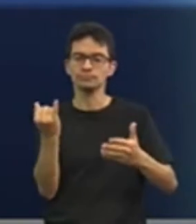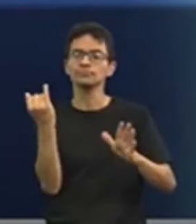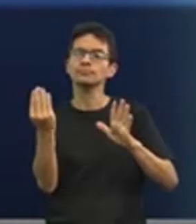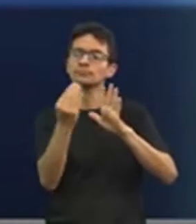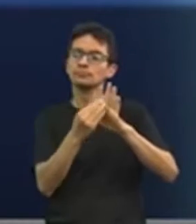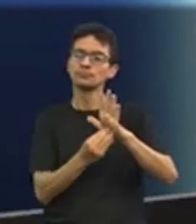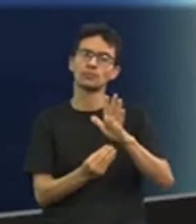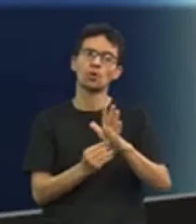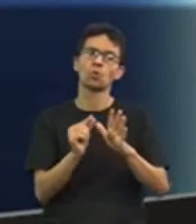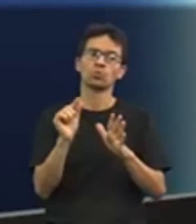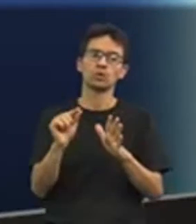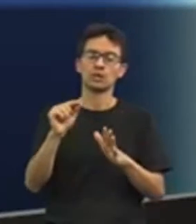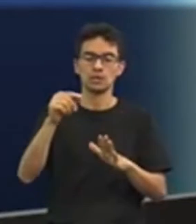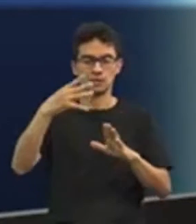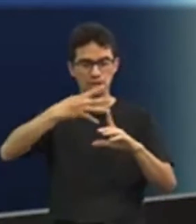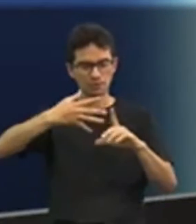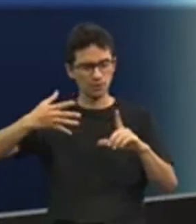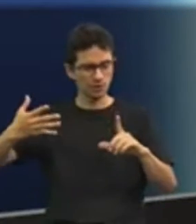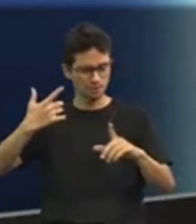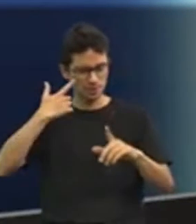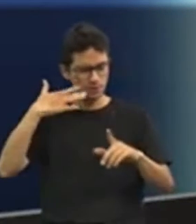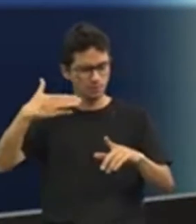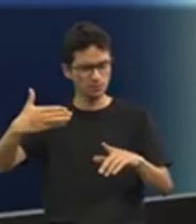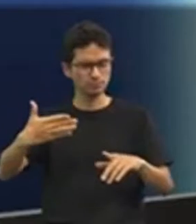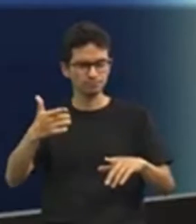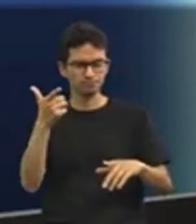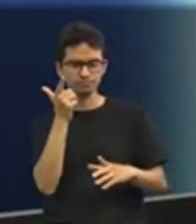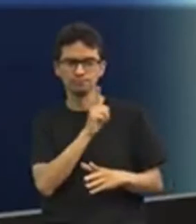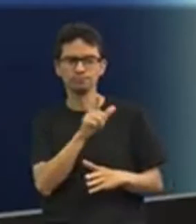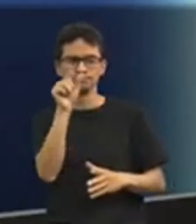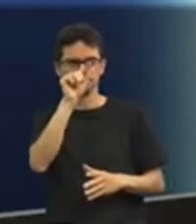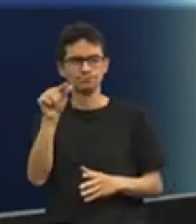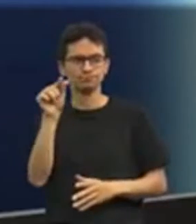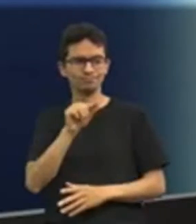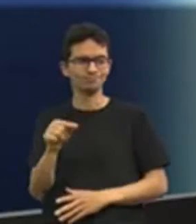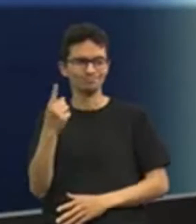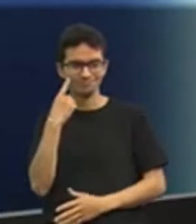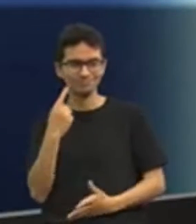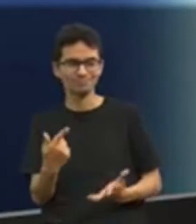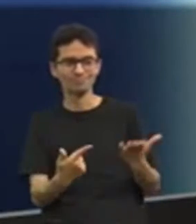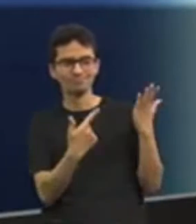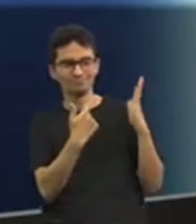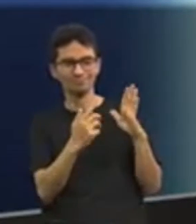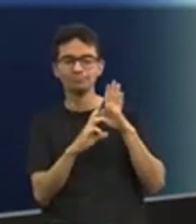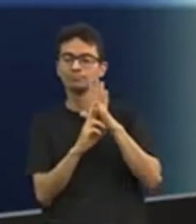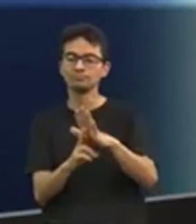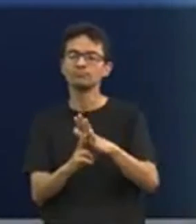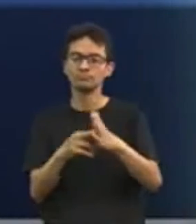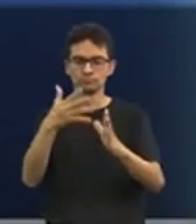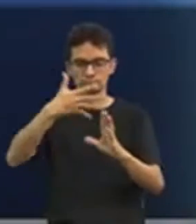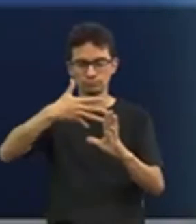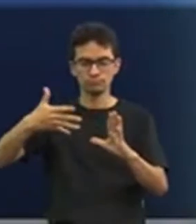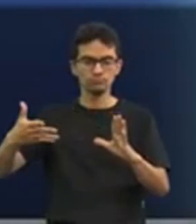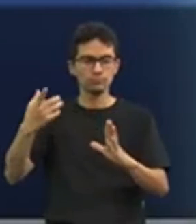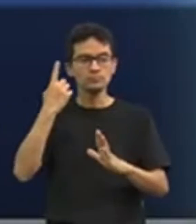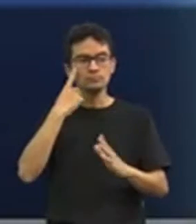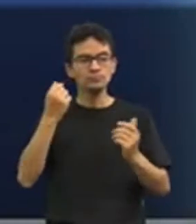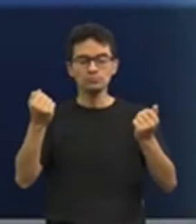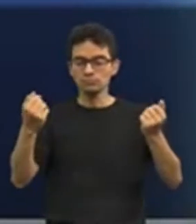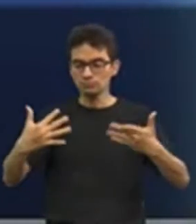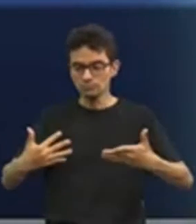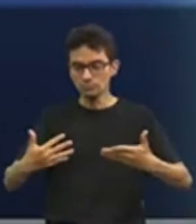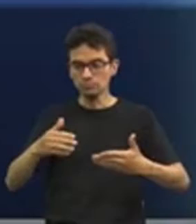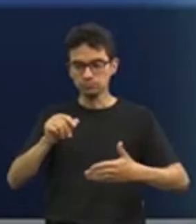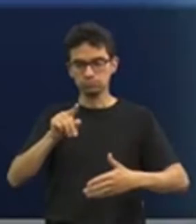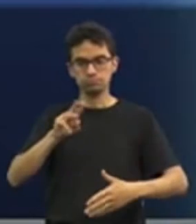muito importante com relação a Netflix é para logo depois disso que a gente eu tenho aí uma referência a Netflix acompanhar ele diz